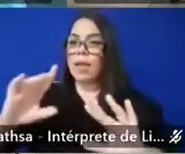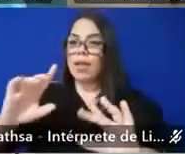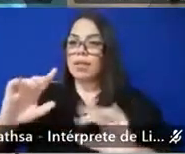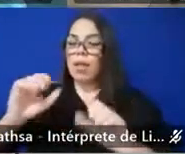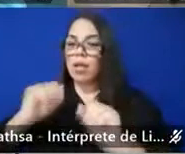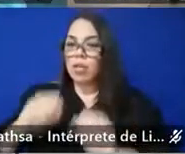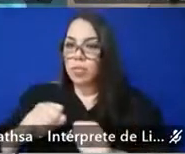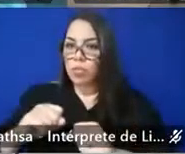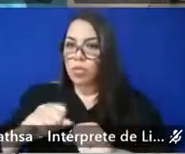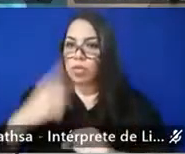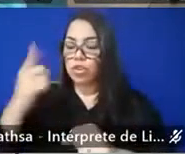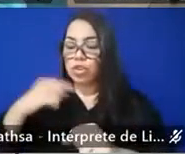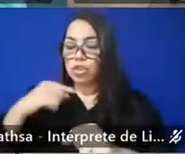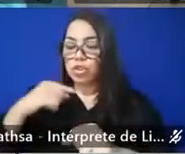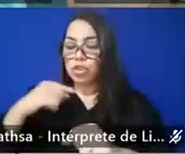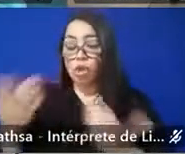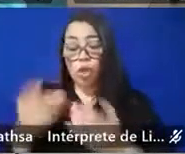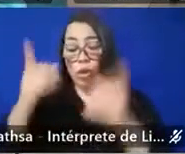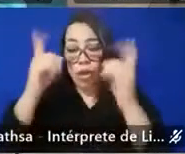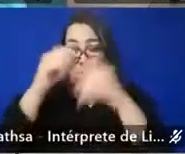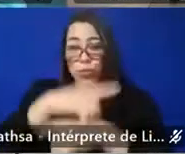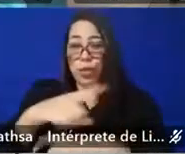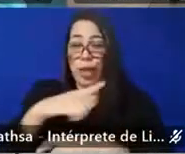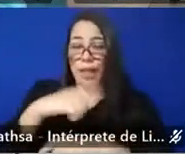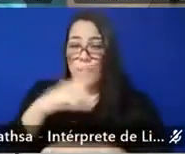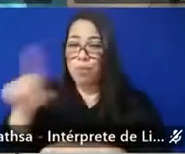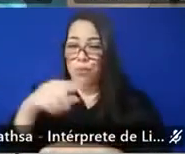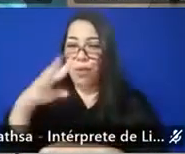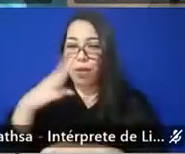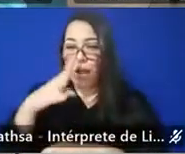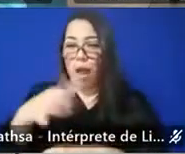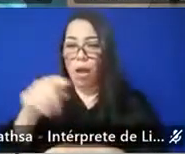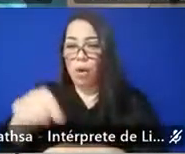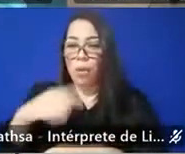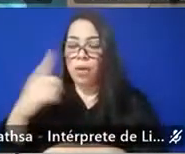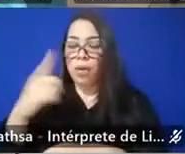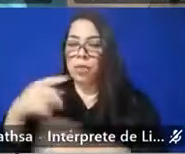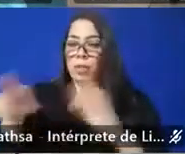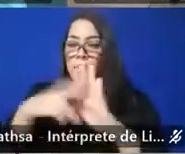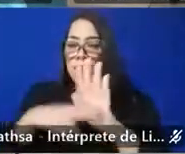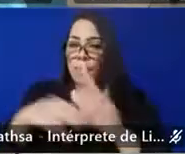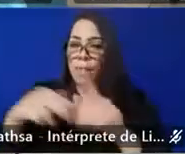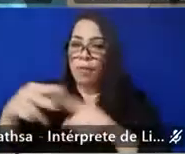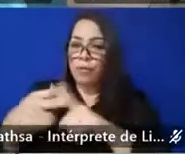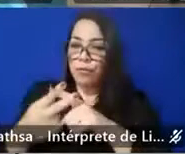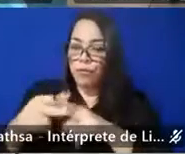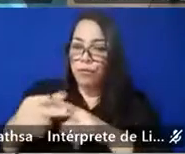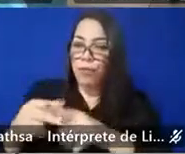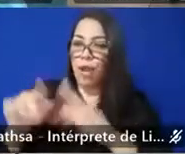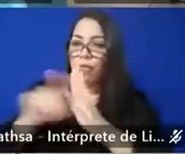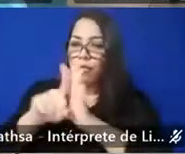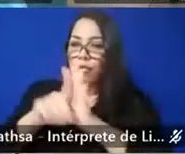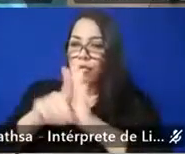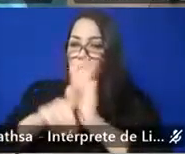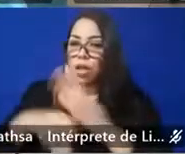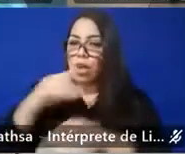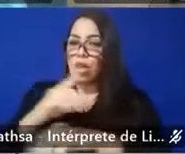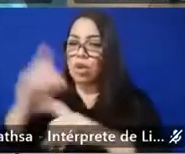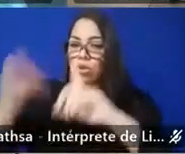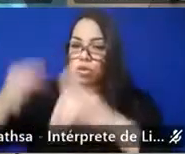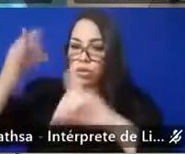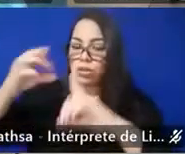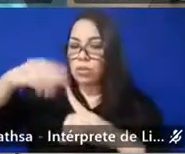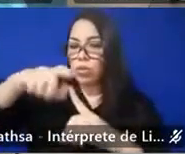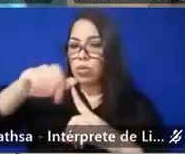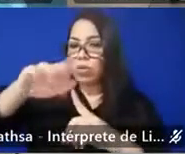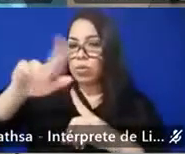dificuldades todos acompanha nós vivemos o regime de recuperação fiscal esmagador Maldonado que está aí tá na administração tô sabe